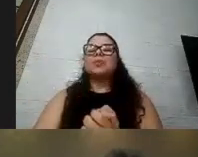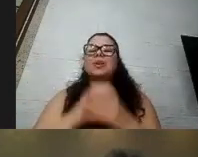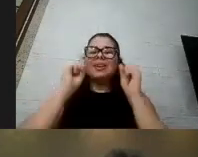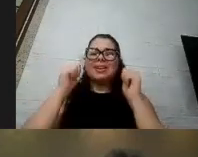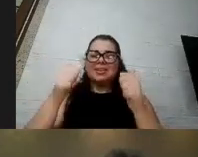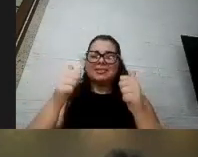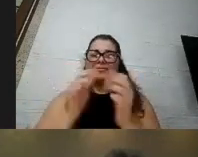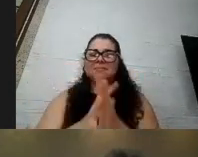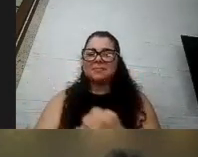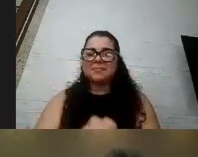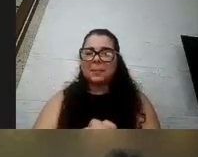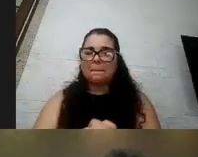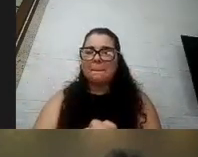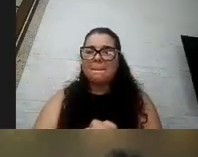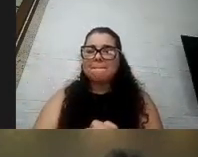ok